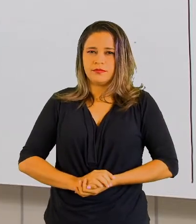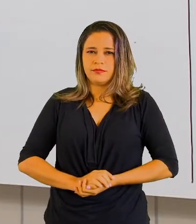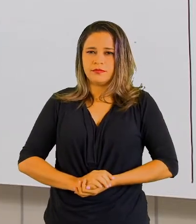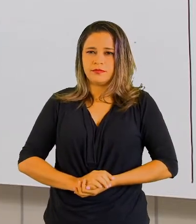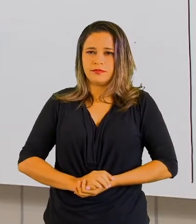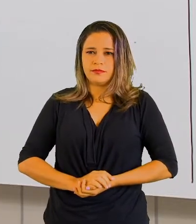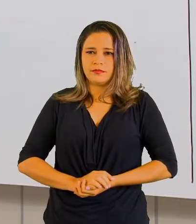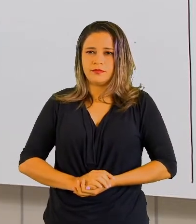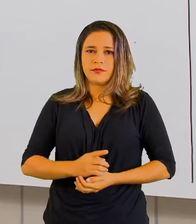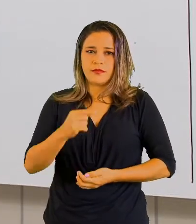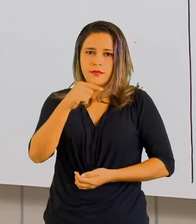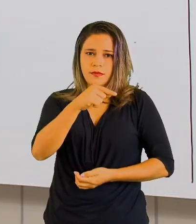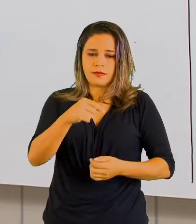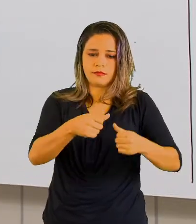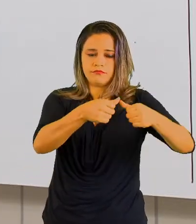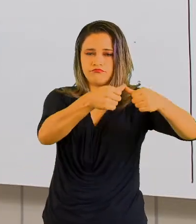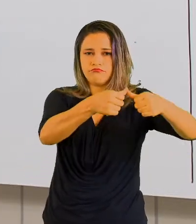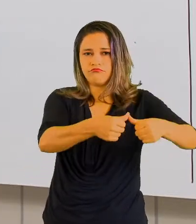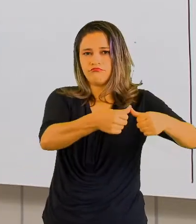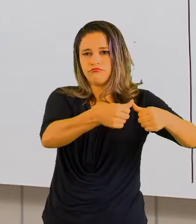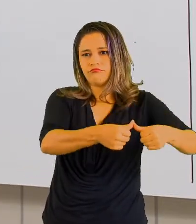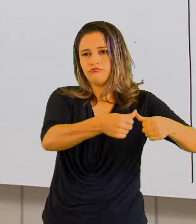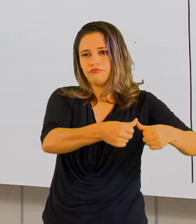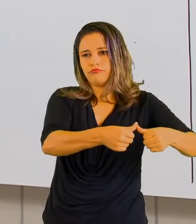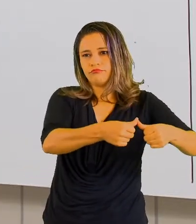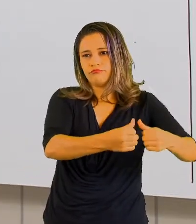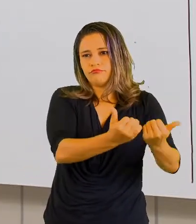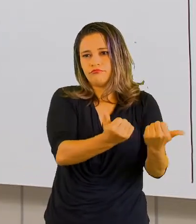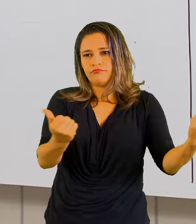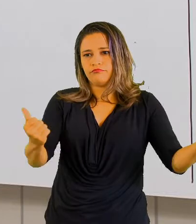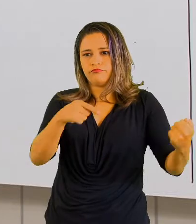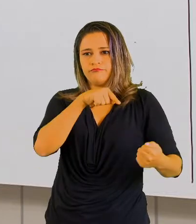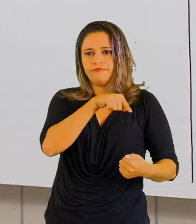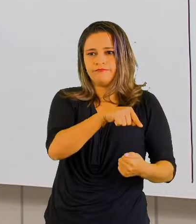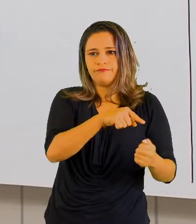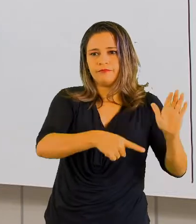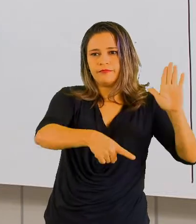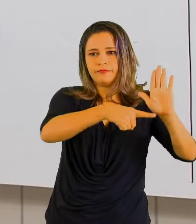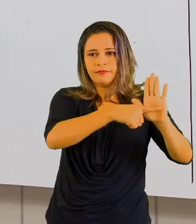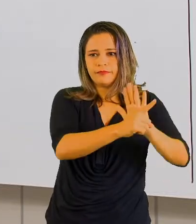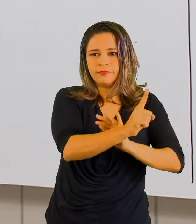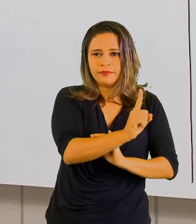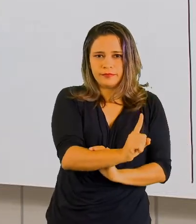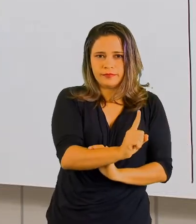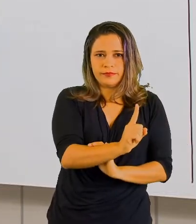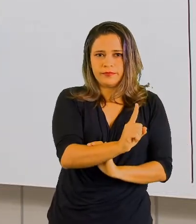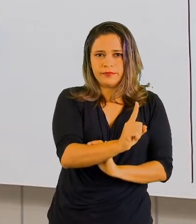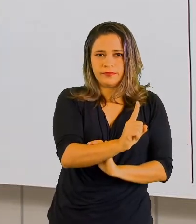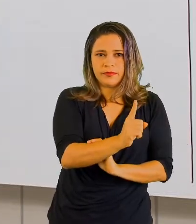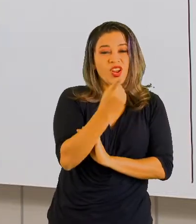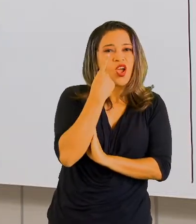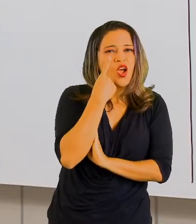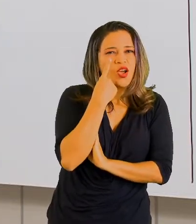nós paramos na abscissa menos 1. Ok? Então, observe o